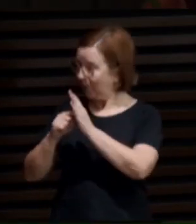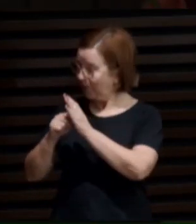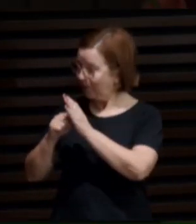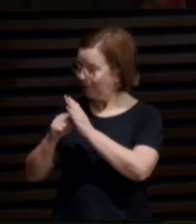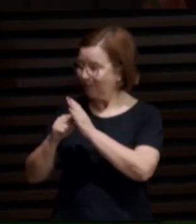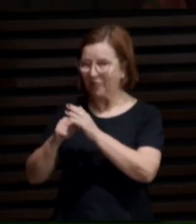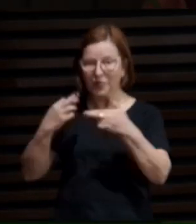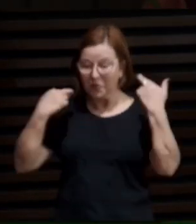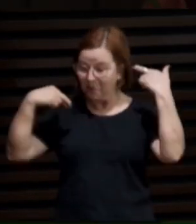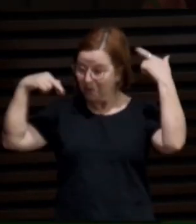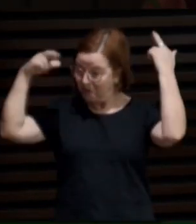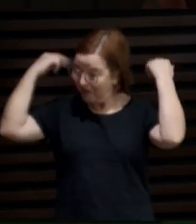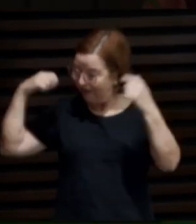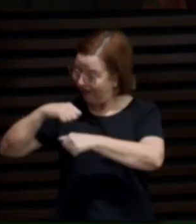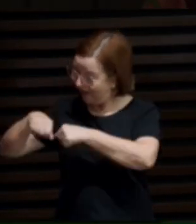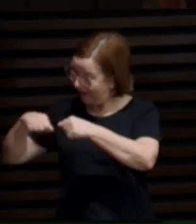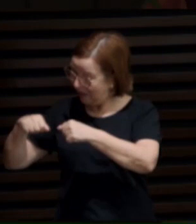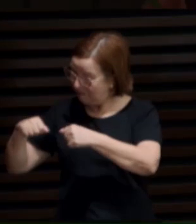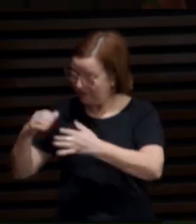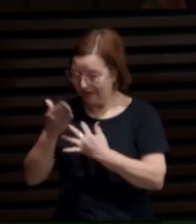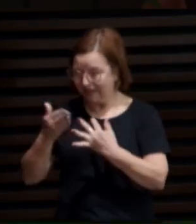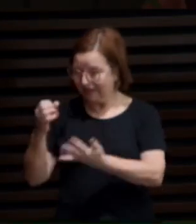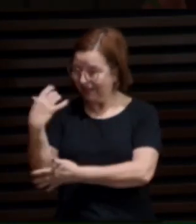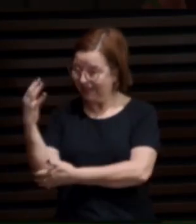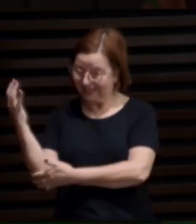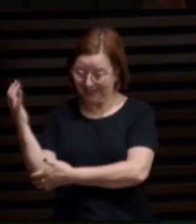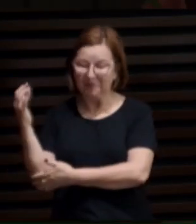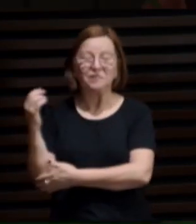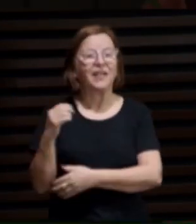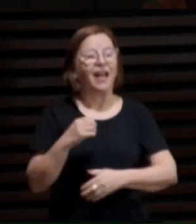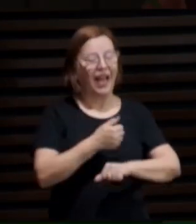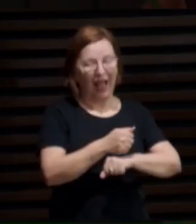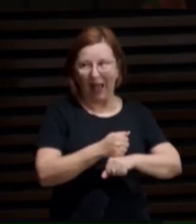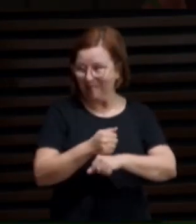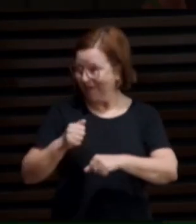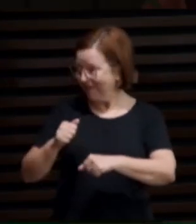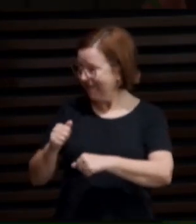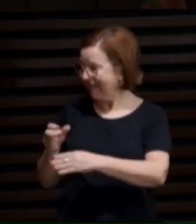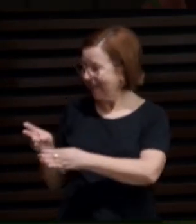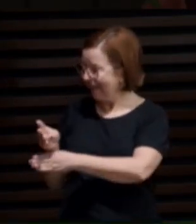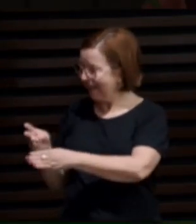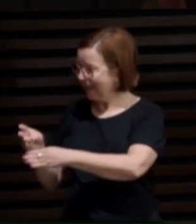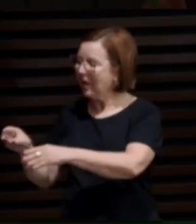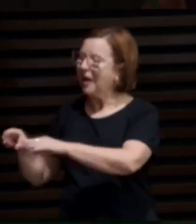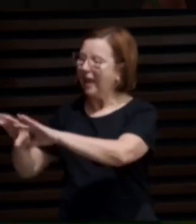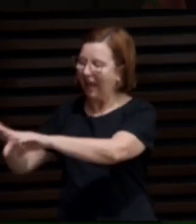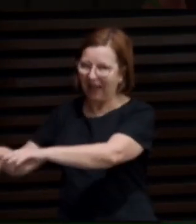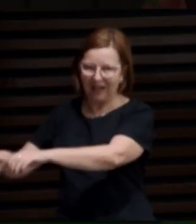arbustos. Tomou Abraão o carneiro e o ofereceu em holocausto, em lugar do seu filho,